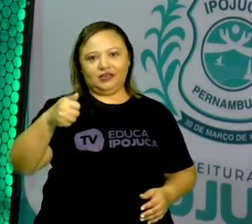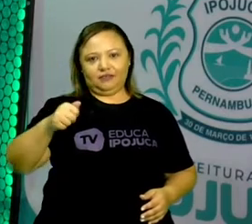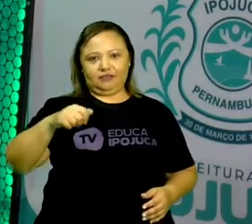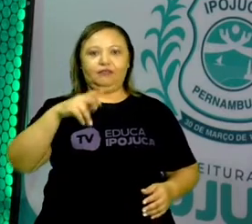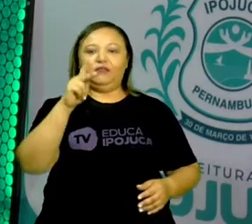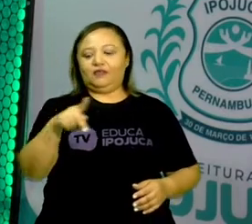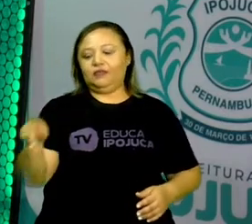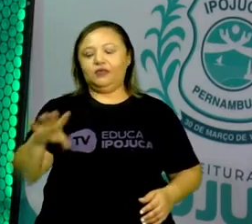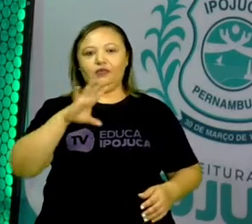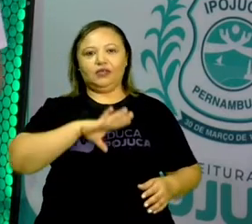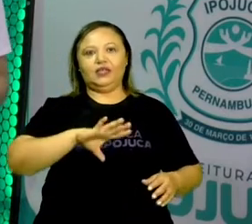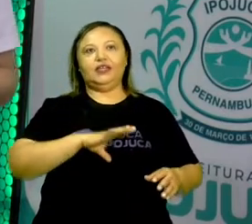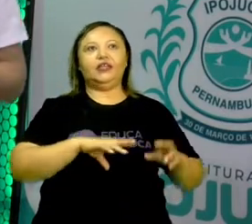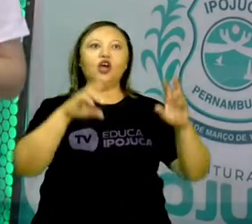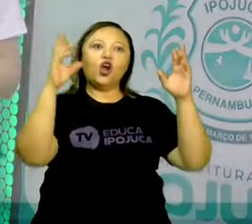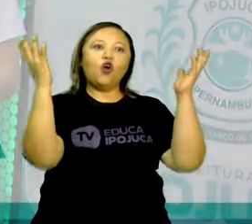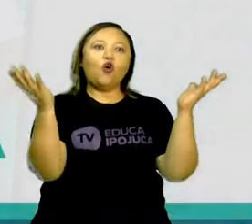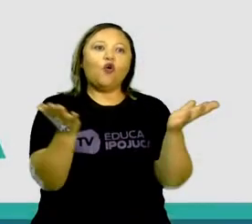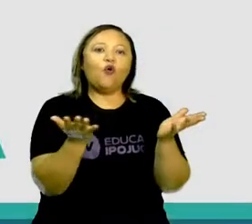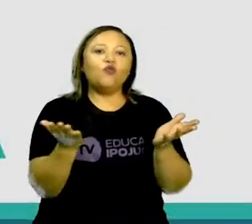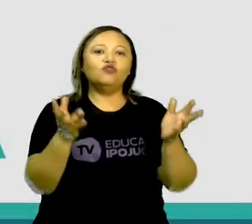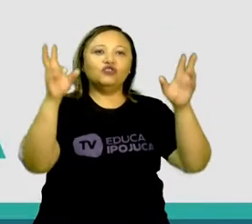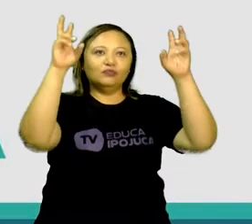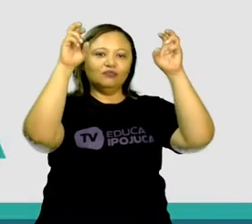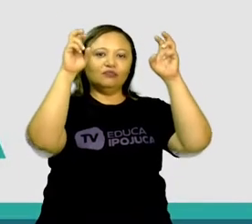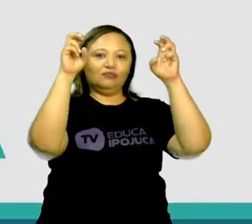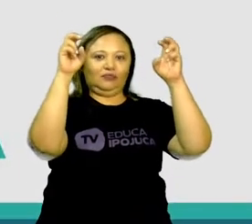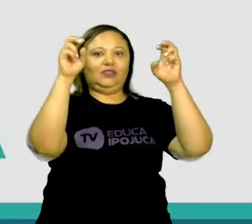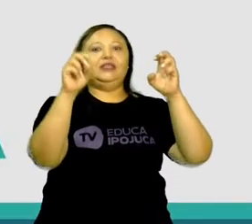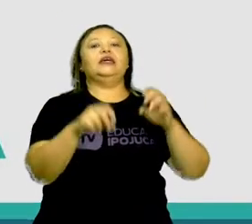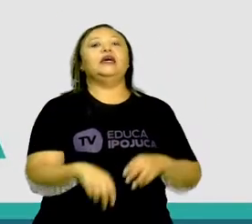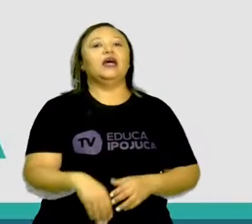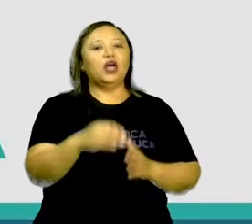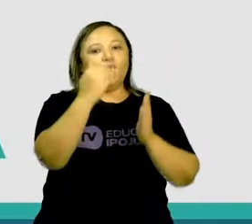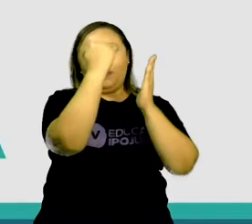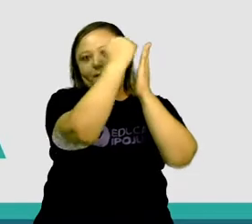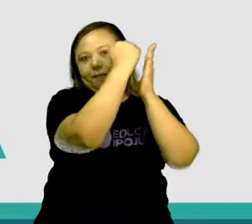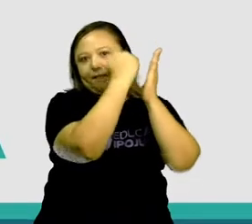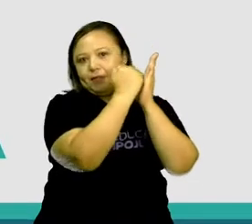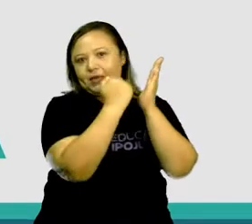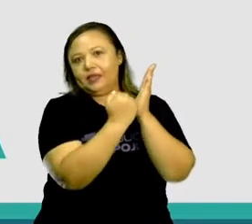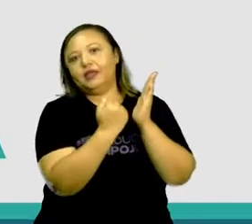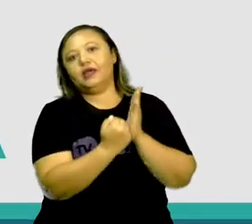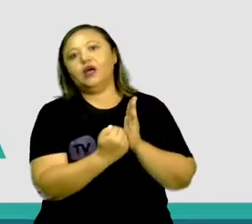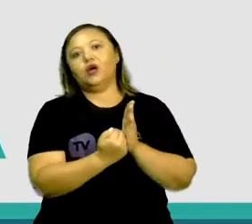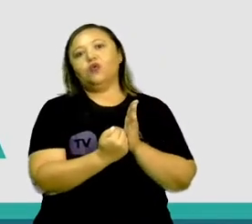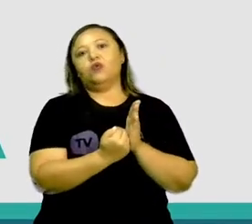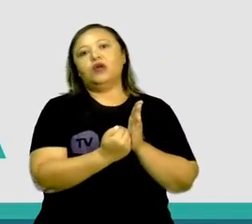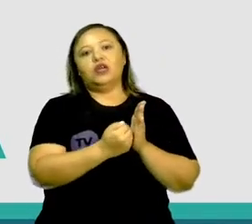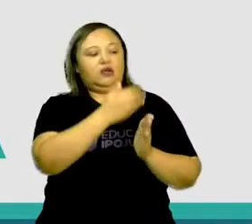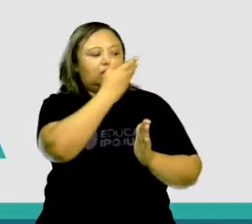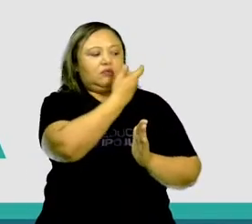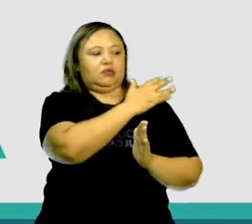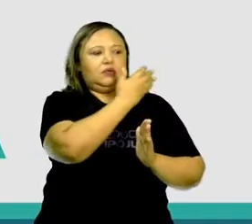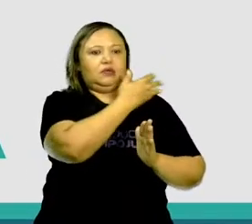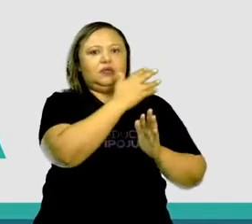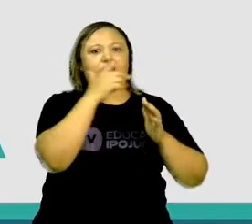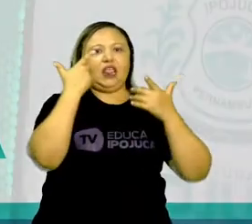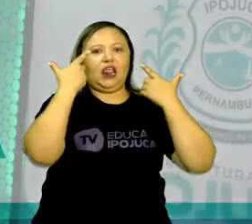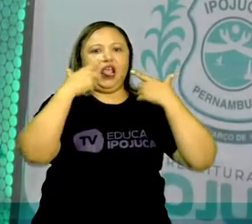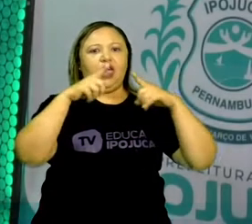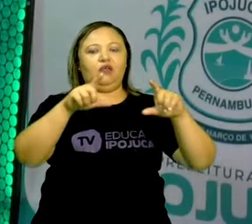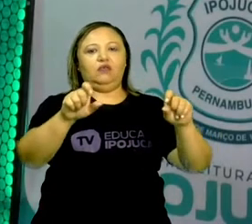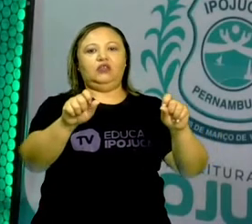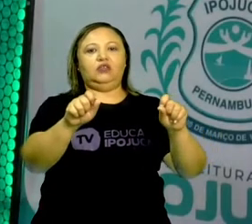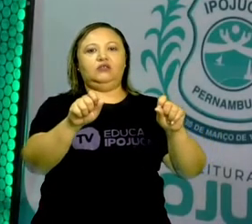tema da nossa aula de hoje é a norma padrão e o preconceito linguístico. Você já ouviu falar sobre isso? Mas